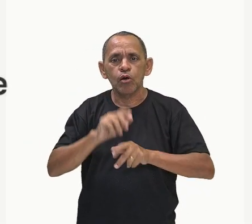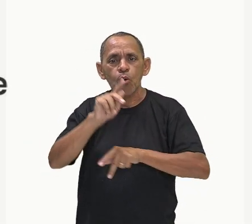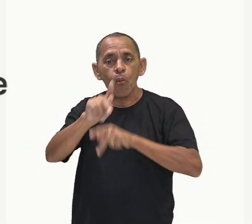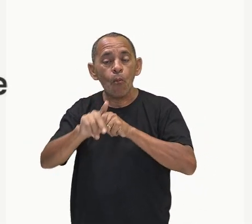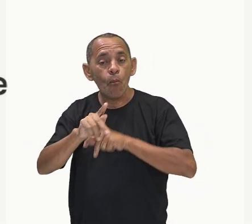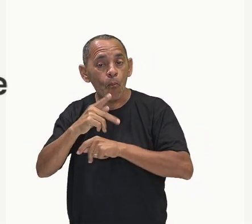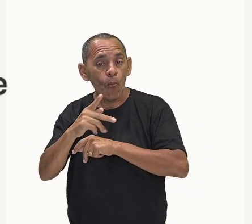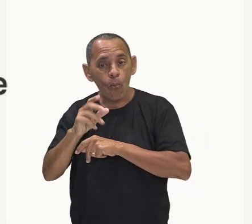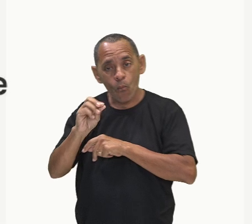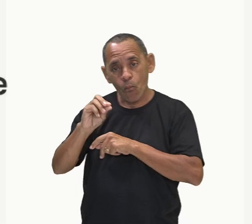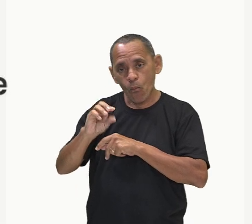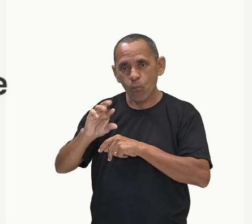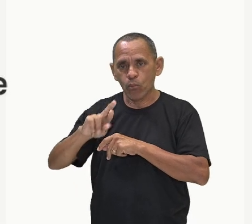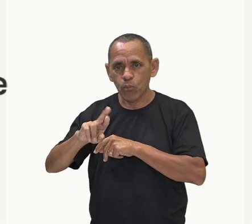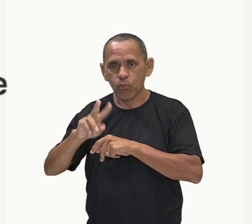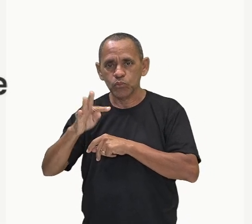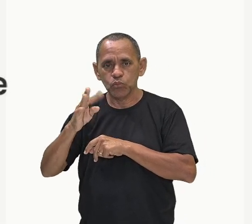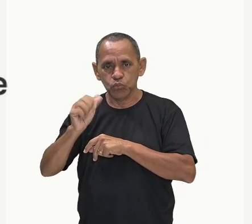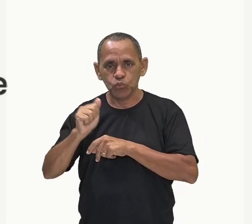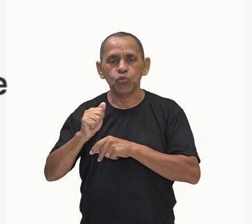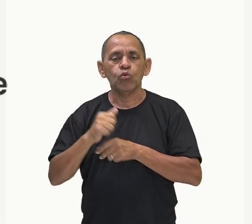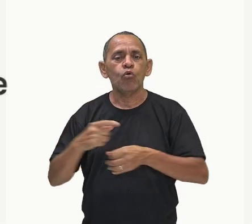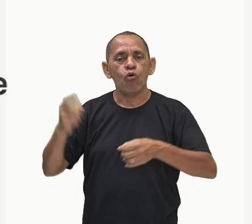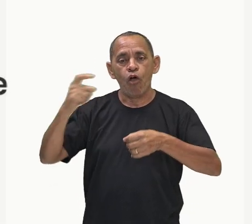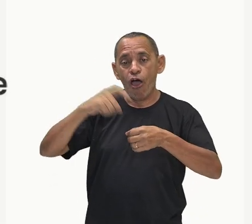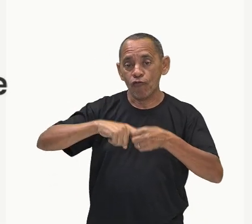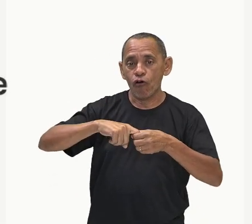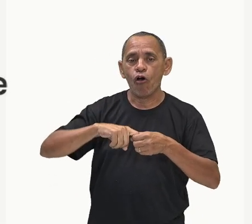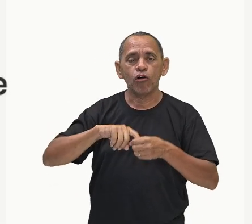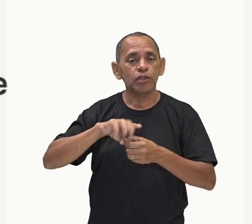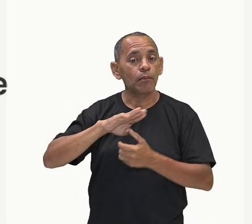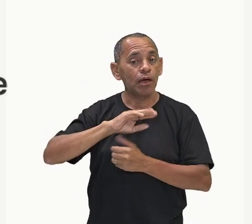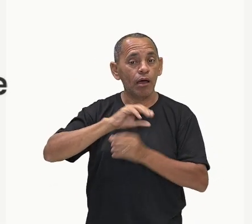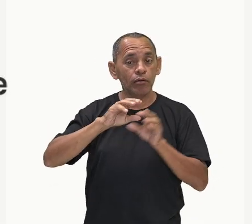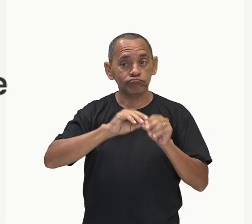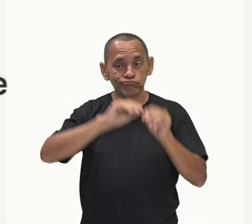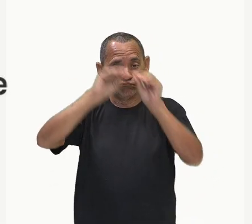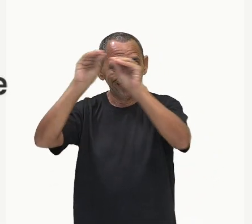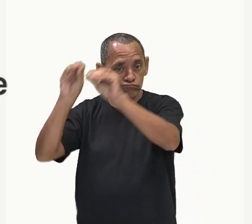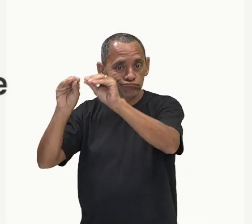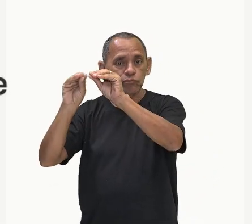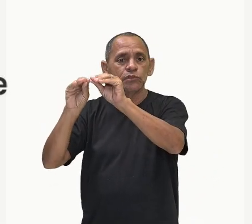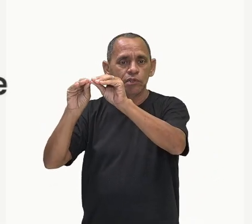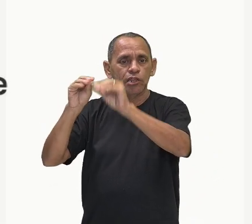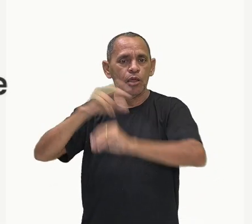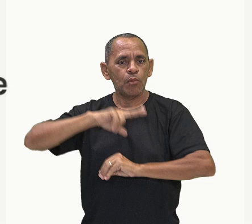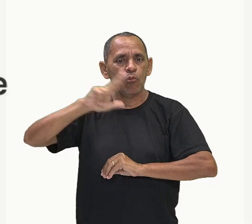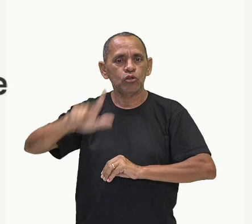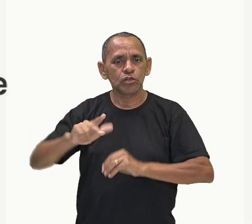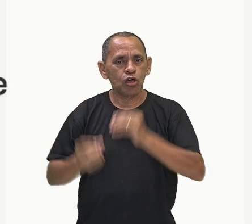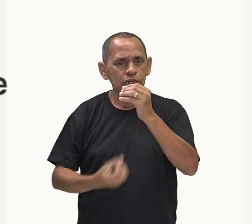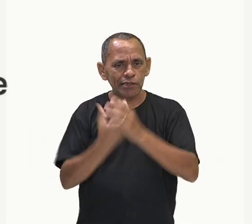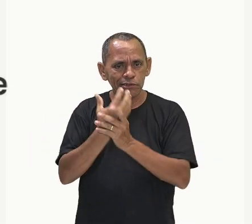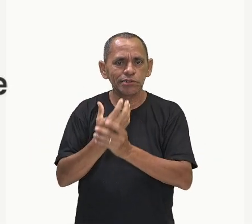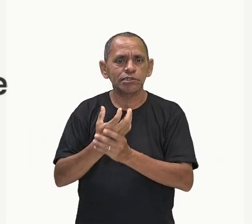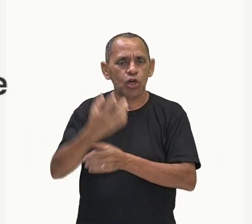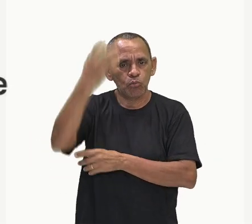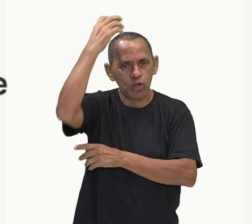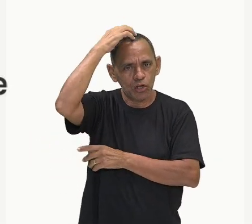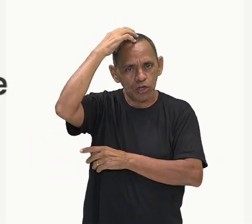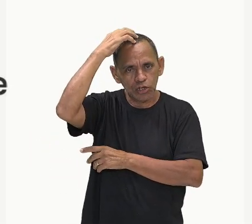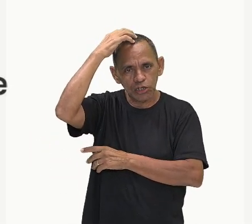pronto retorno de Dom João VI e da família real portuguesa, formação de uma monarquia constitucional acabando com o